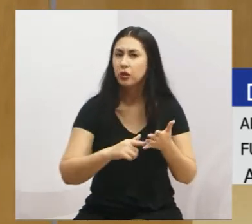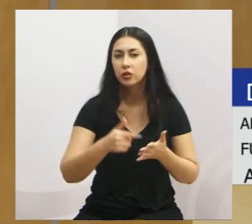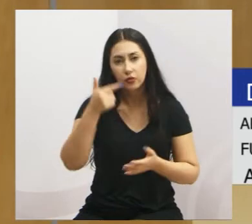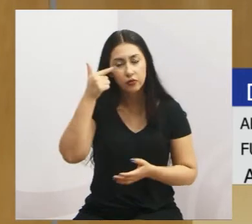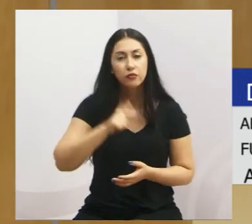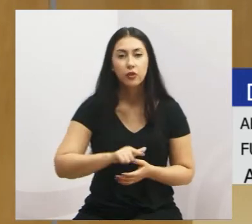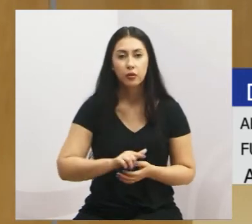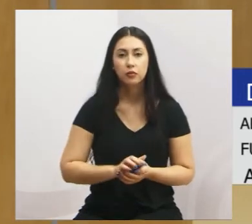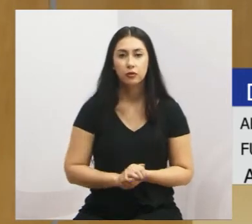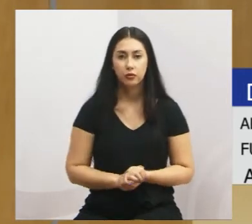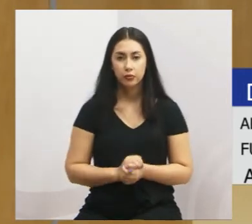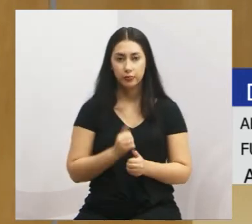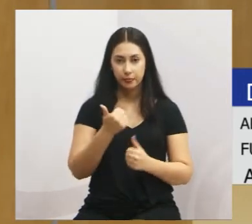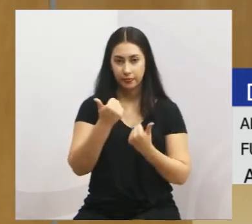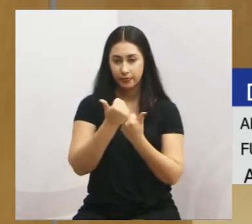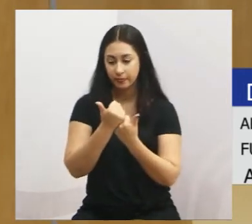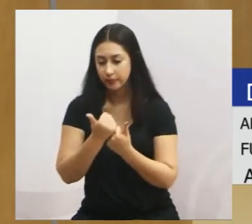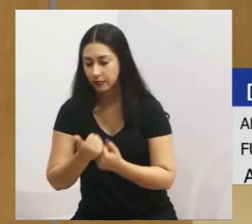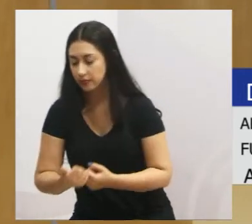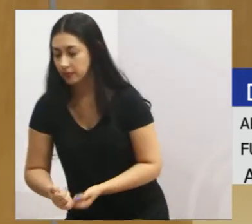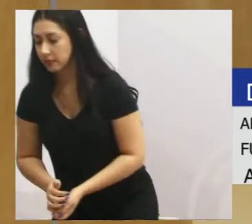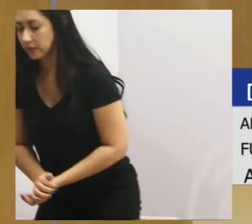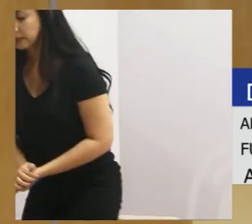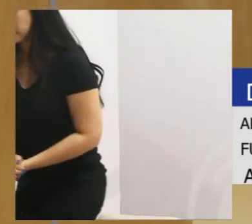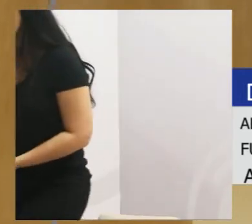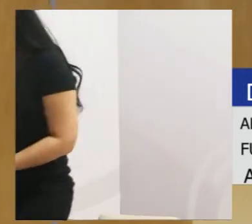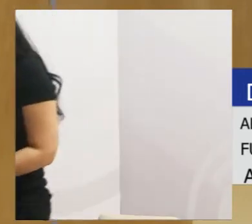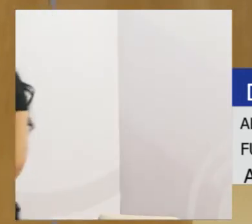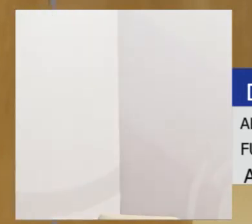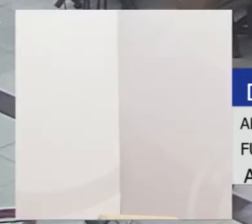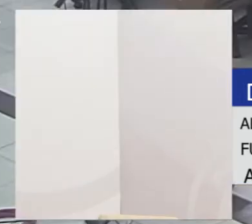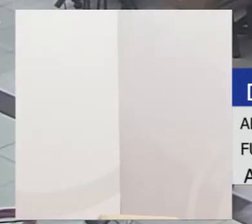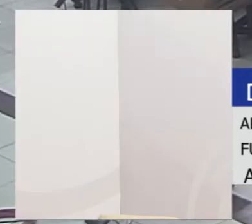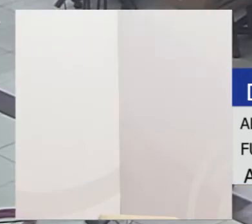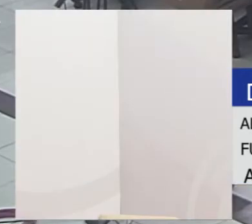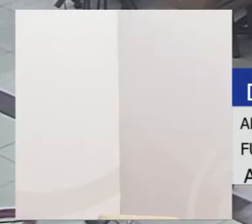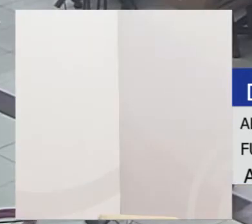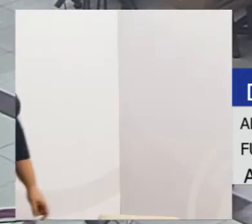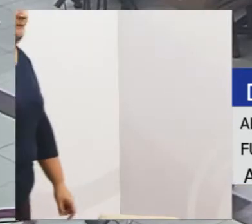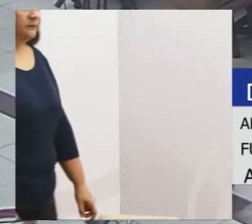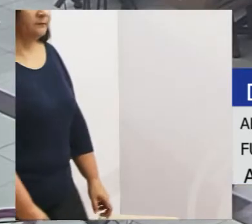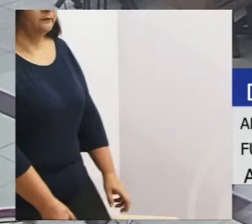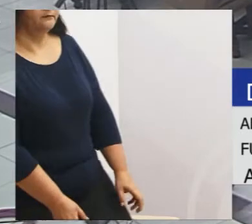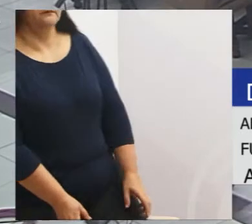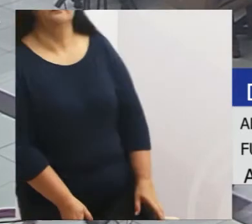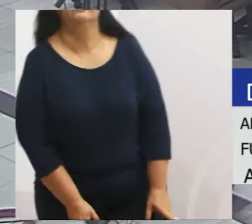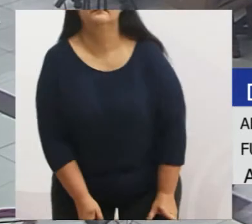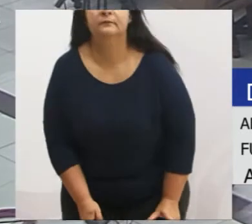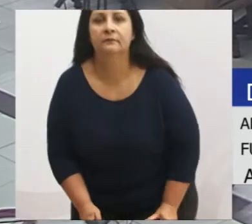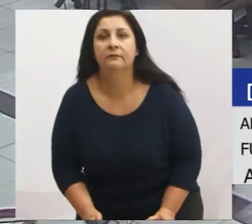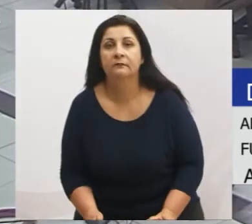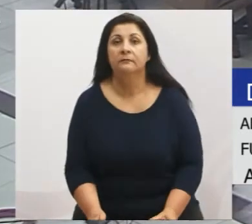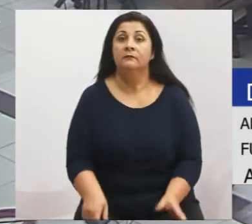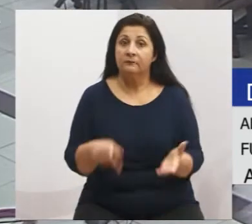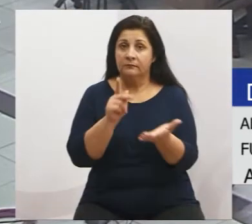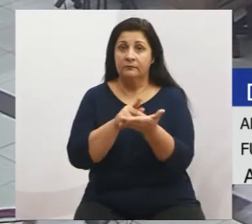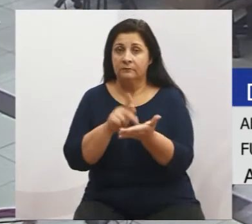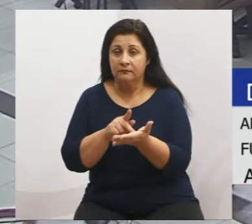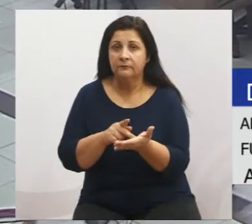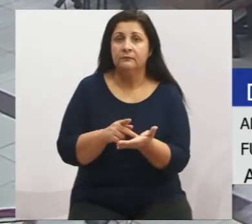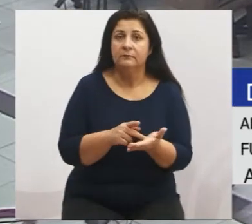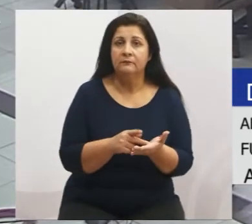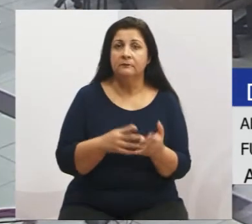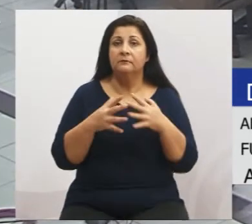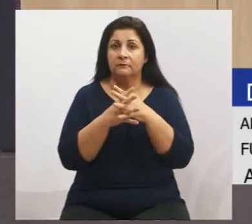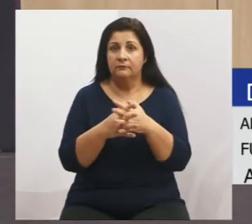Pois não, vereador Edgar? Você me dá uma parte? Claro. É o seguinte, né? Realmente, a dificuldade da questão dos programas